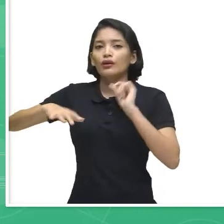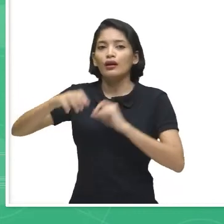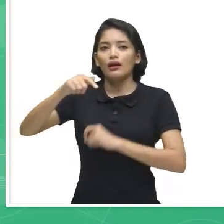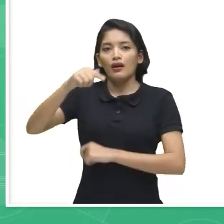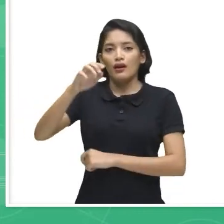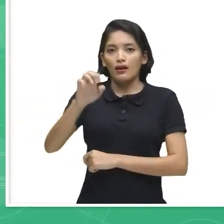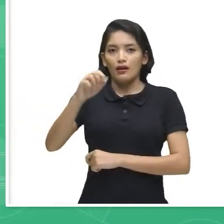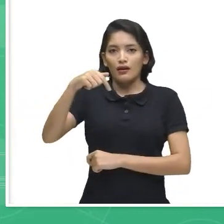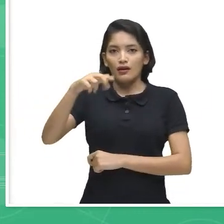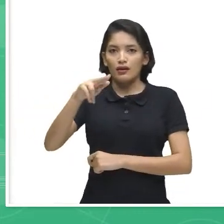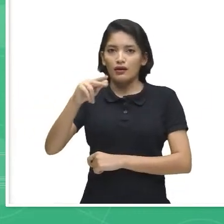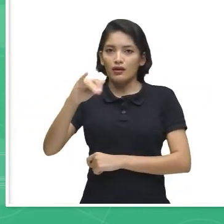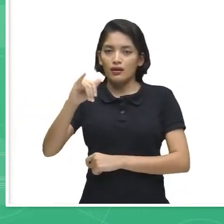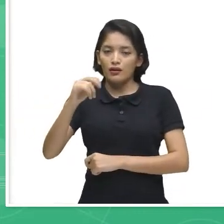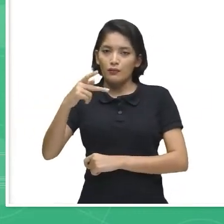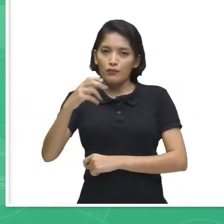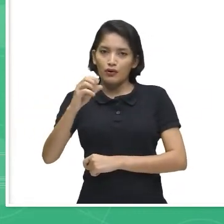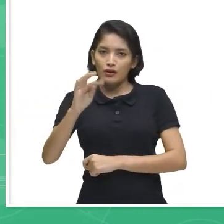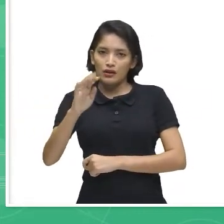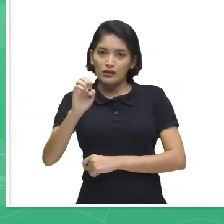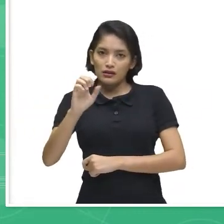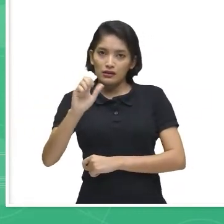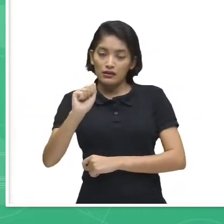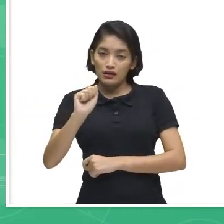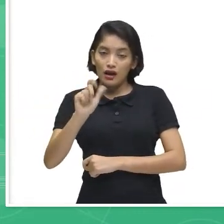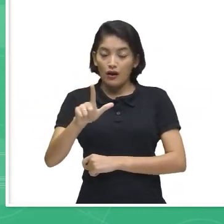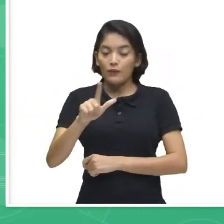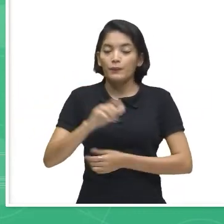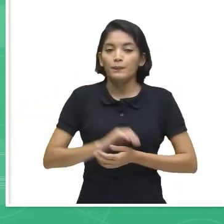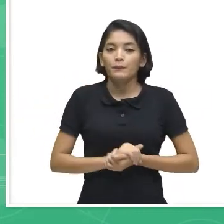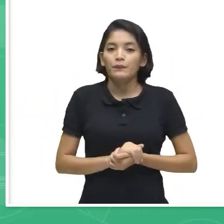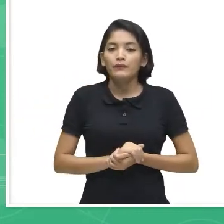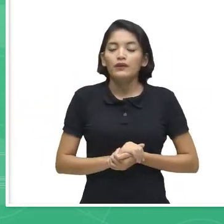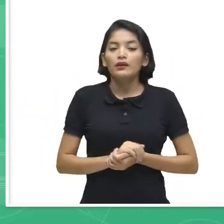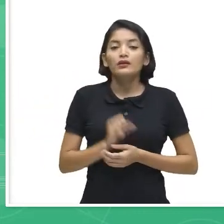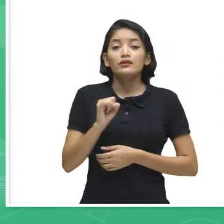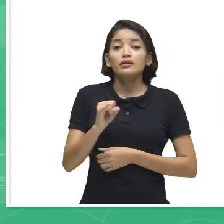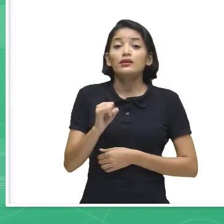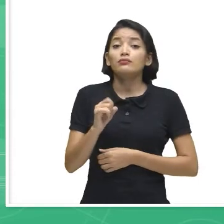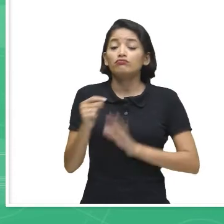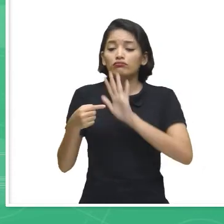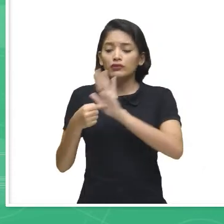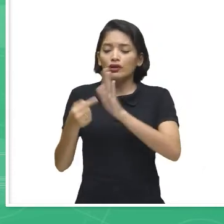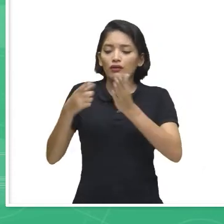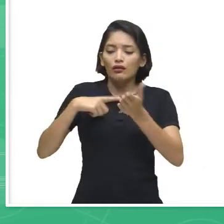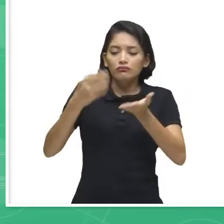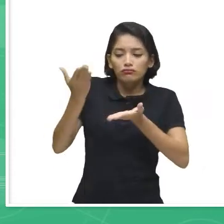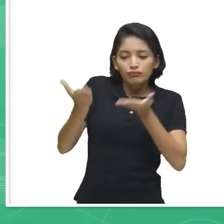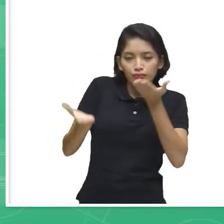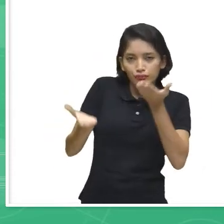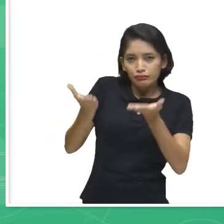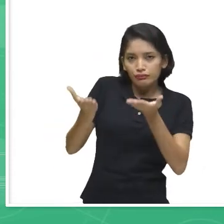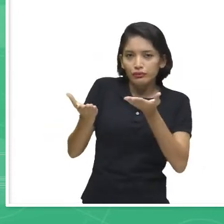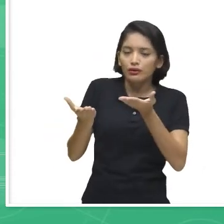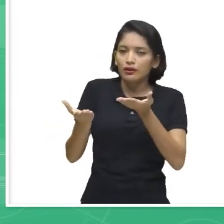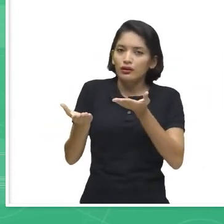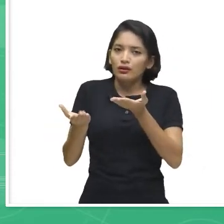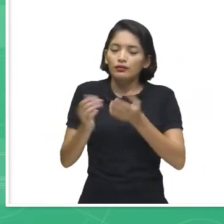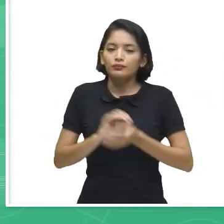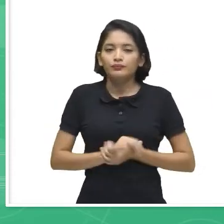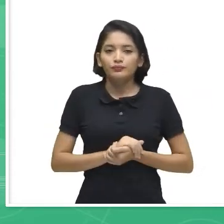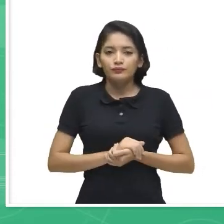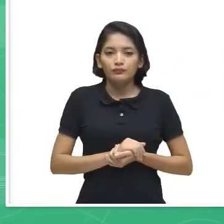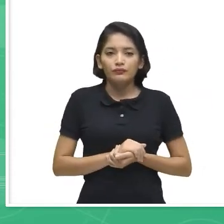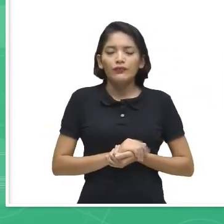equipotencial. Então, nós já sabemos, olha, se o condutor elétrico apresenta equilíbrio na sua superfície, o que é um condutor